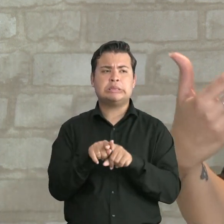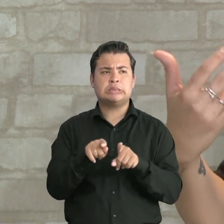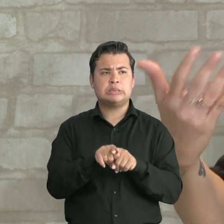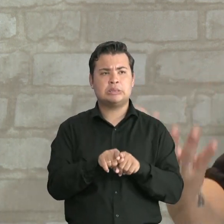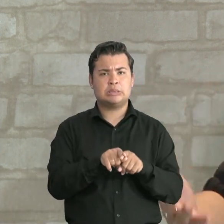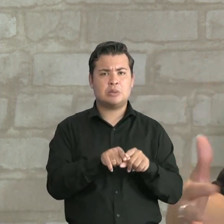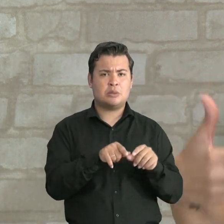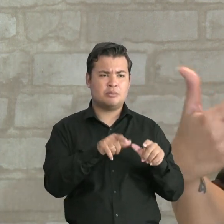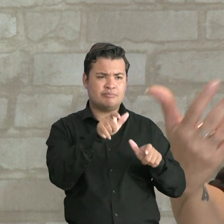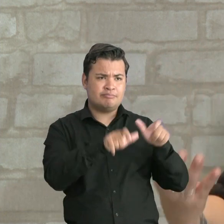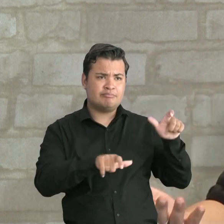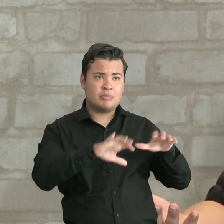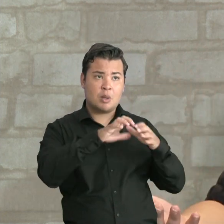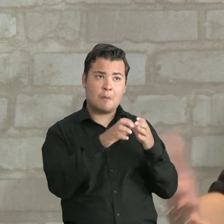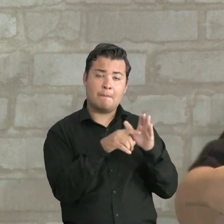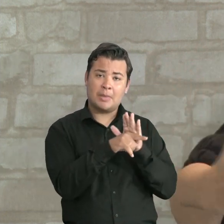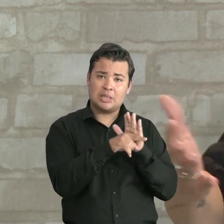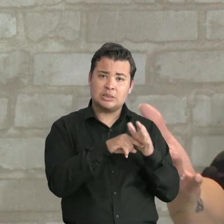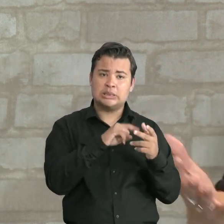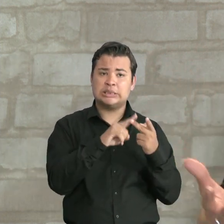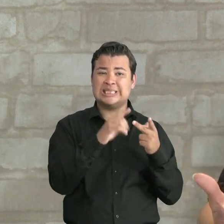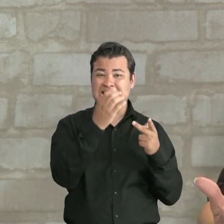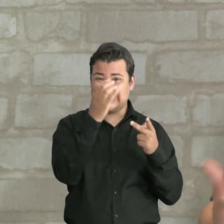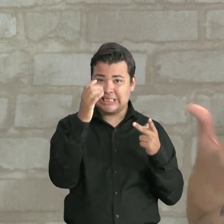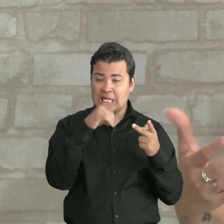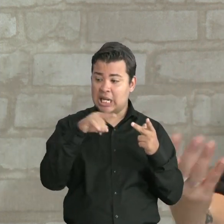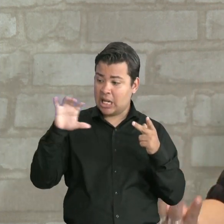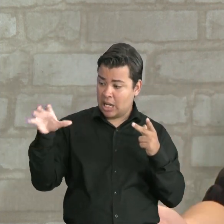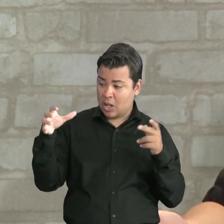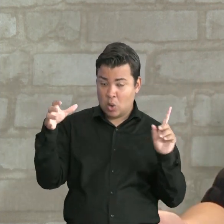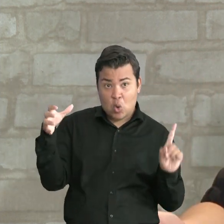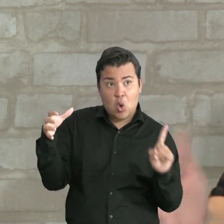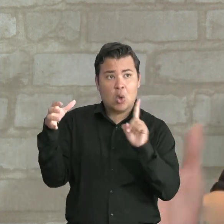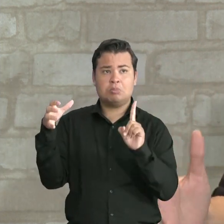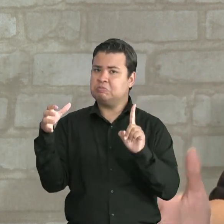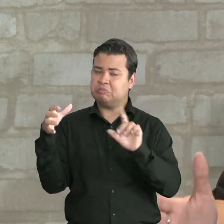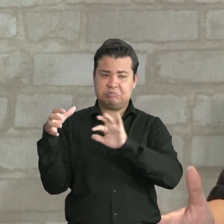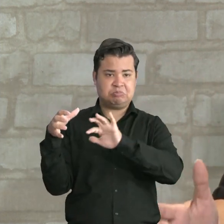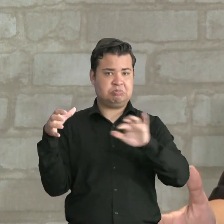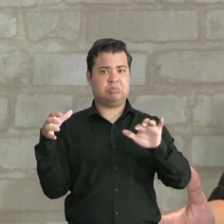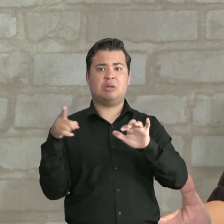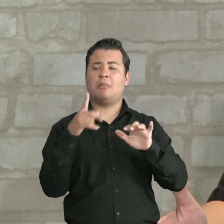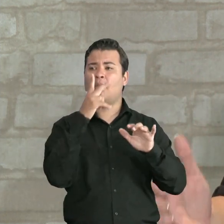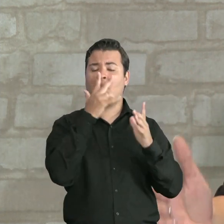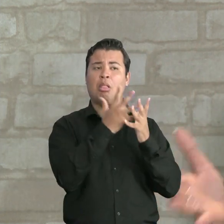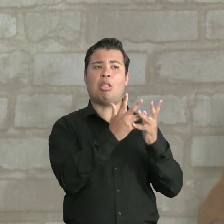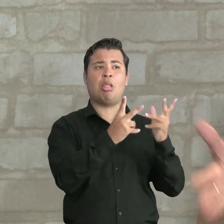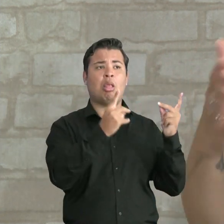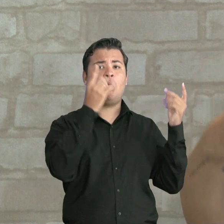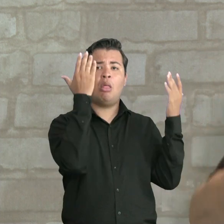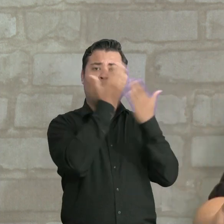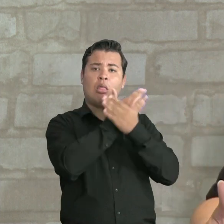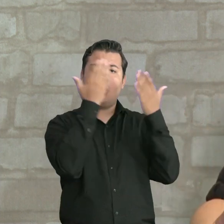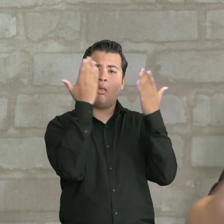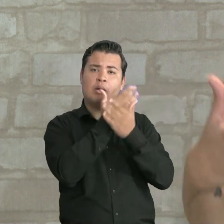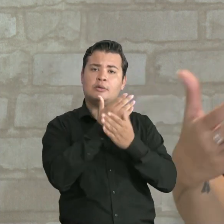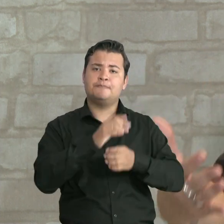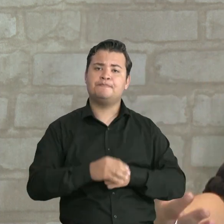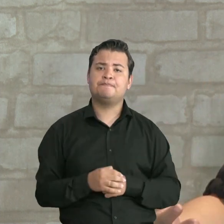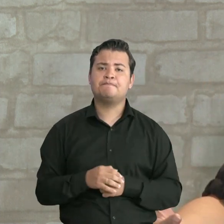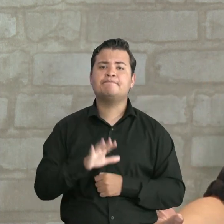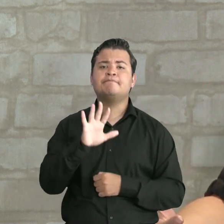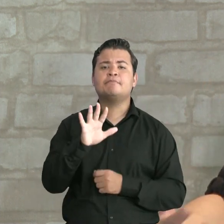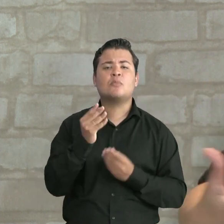muitos pesquisadores, cientistas que não faziam parte dessa suposta elite, né? Queria que a senhora falasse um pouco disso. Aonde a gente inclui